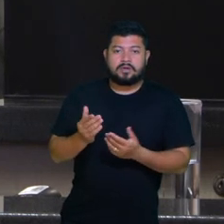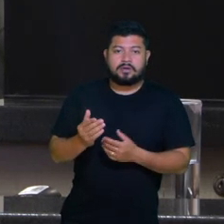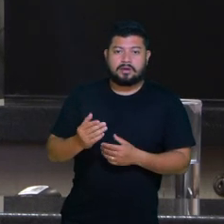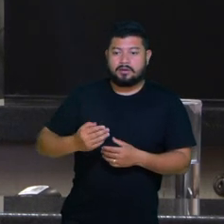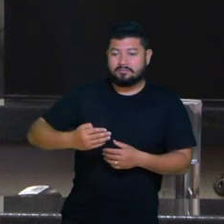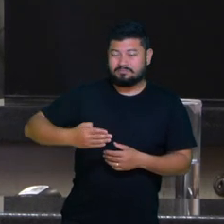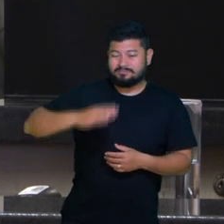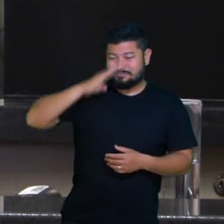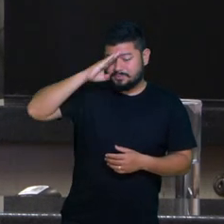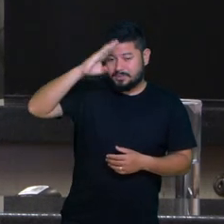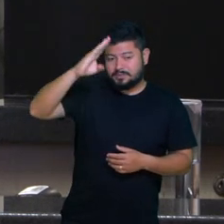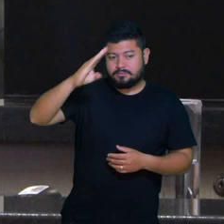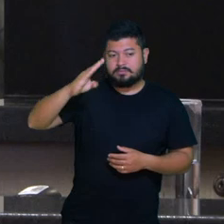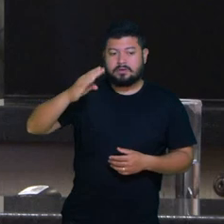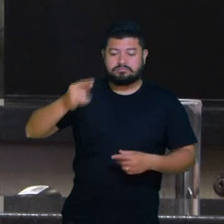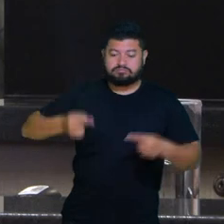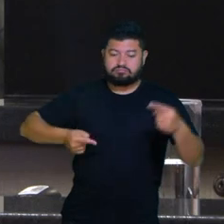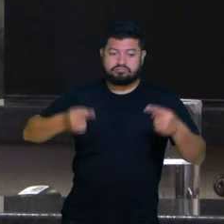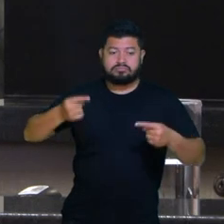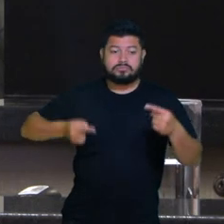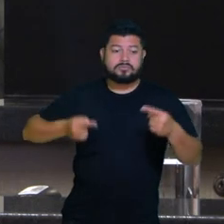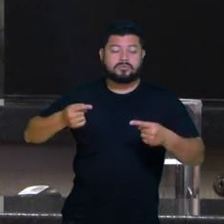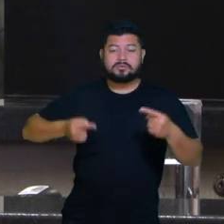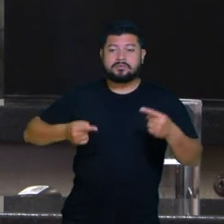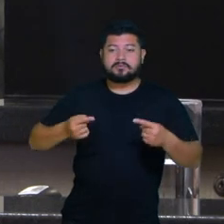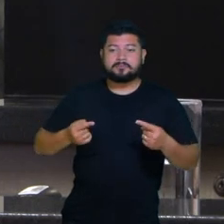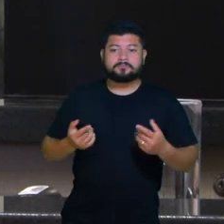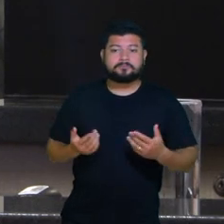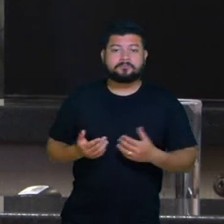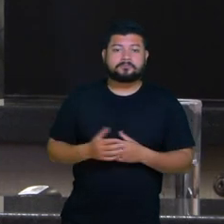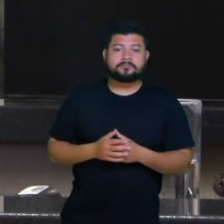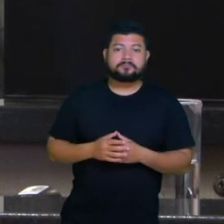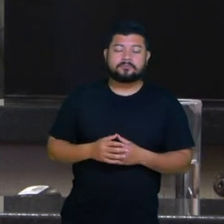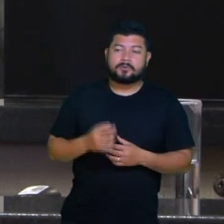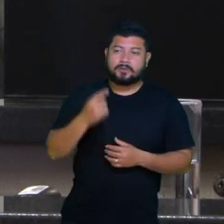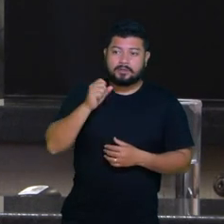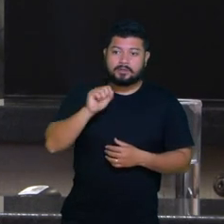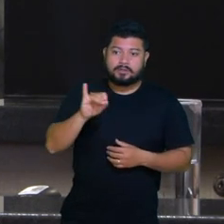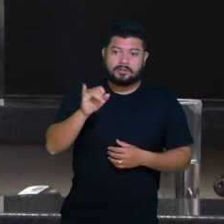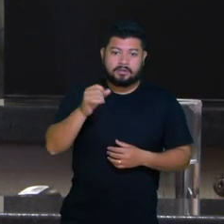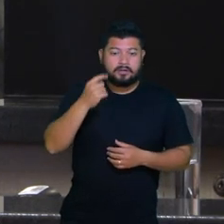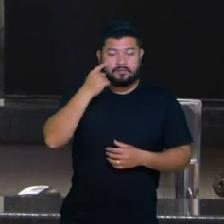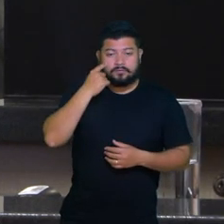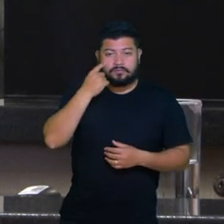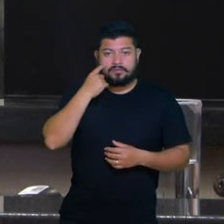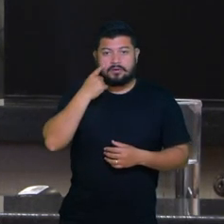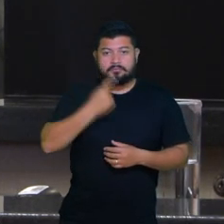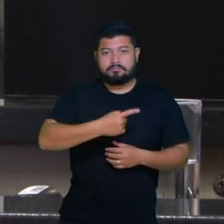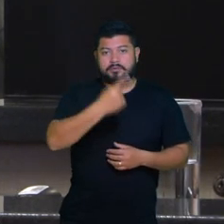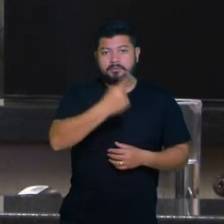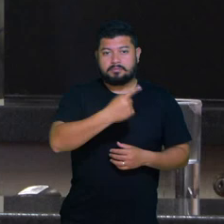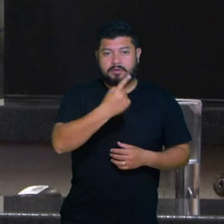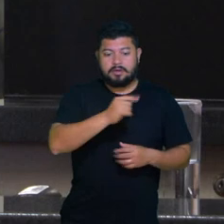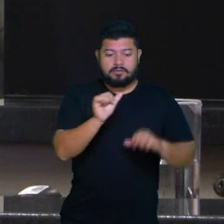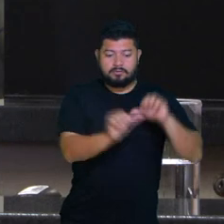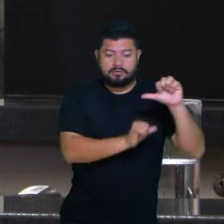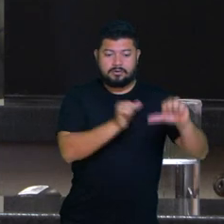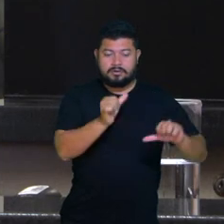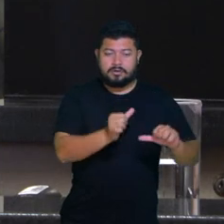portanto né olharmos lá as primeiras reformas lá Inglaterra com Margaret tcher